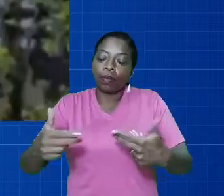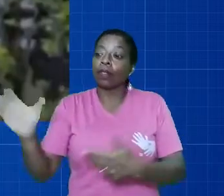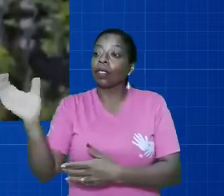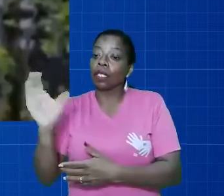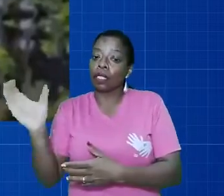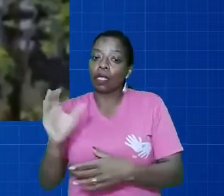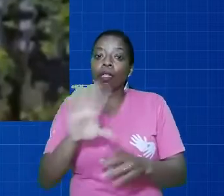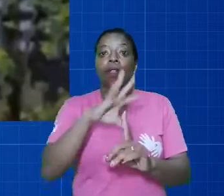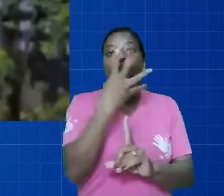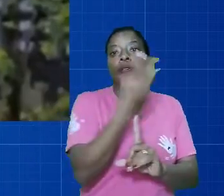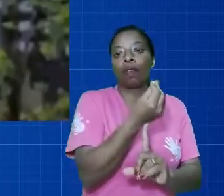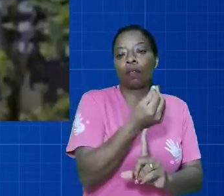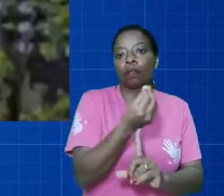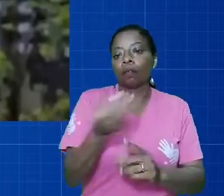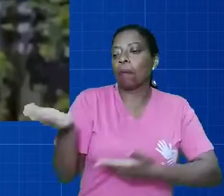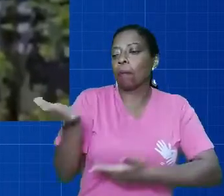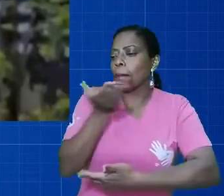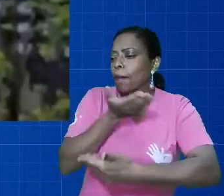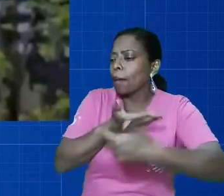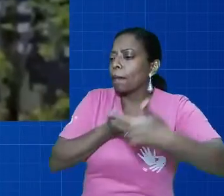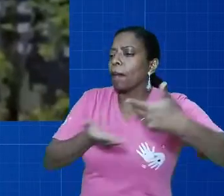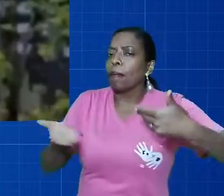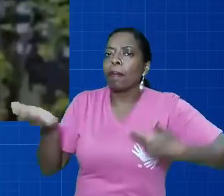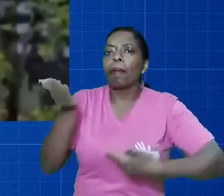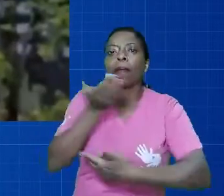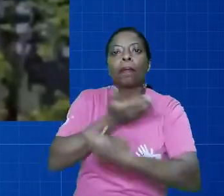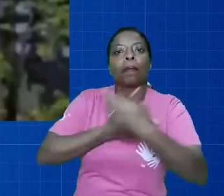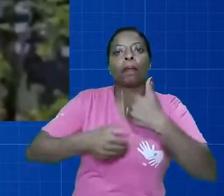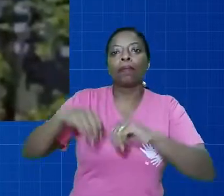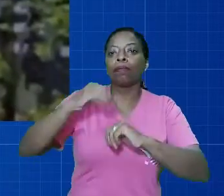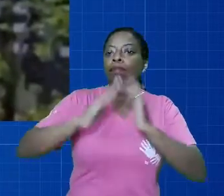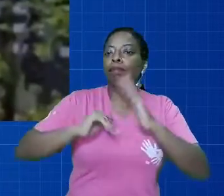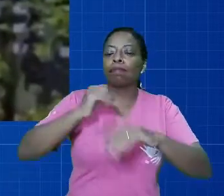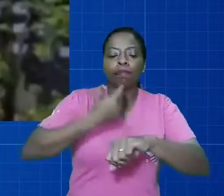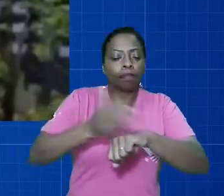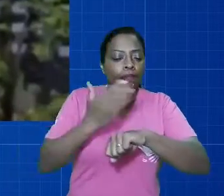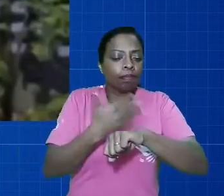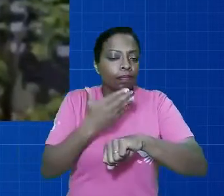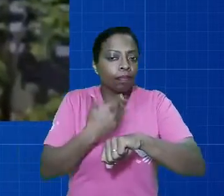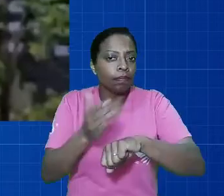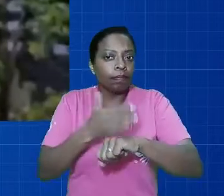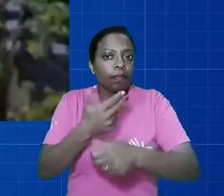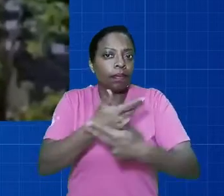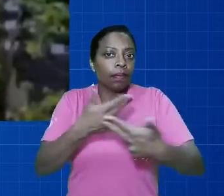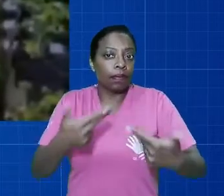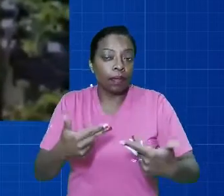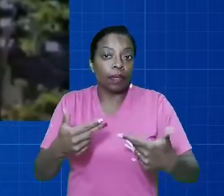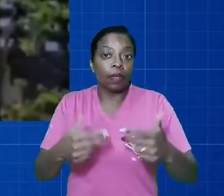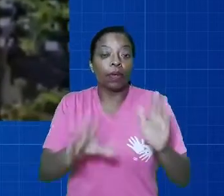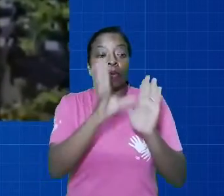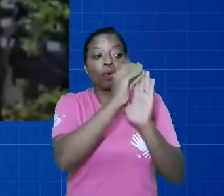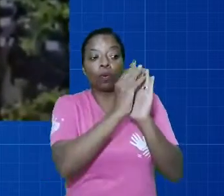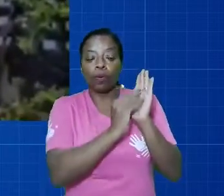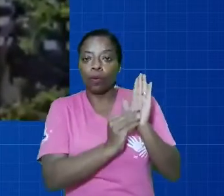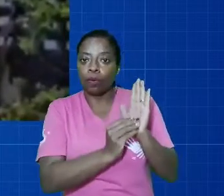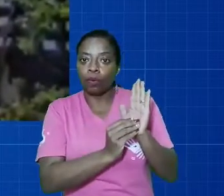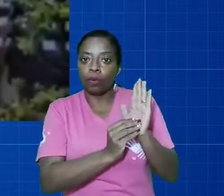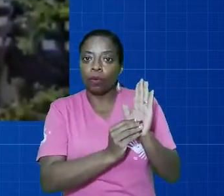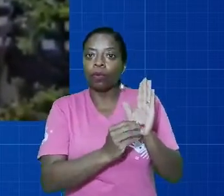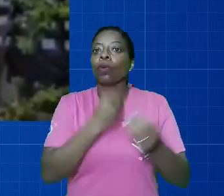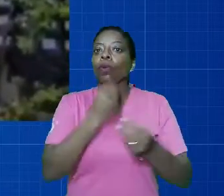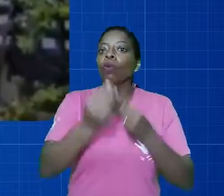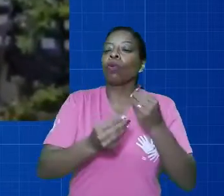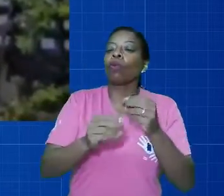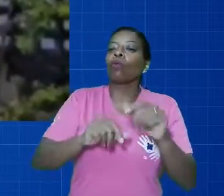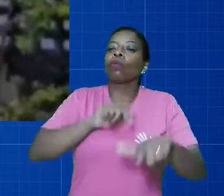na mesma dinâmica da articulação, colocaram então algumas proposições de práticas que relacionavam os conteúdos, como por exemplo,